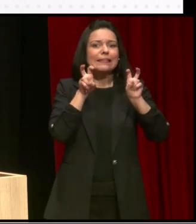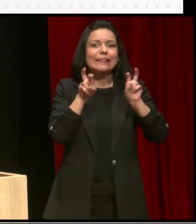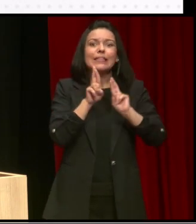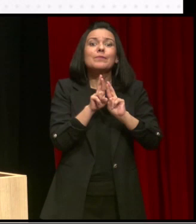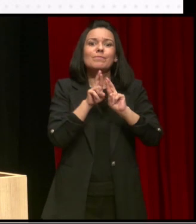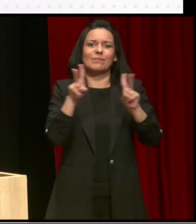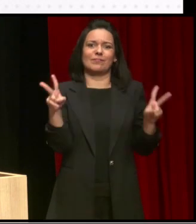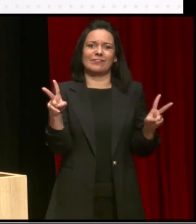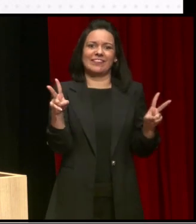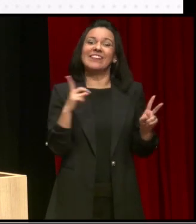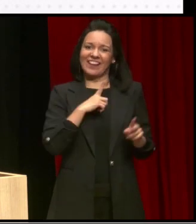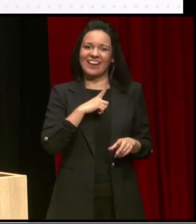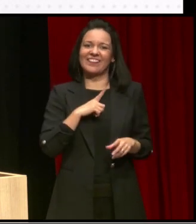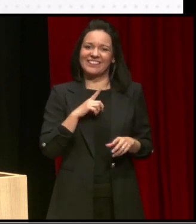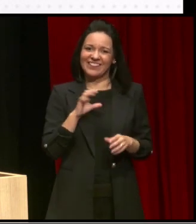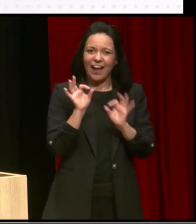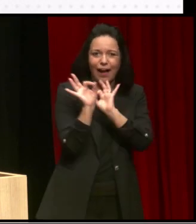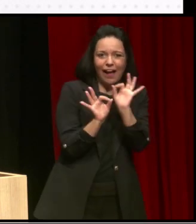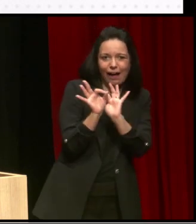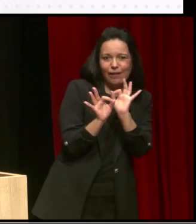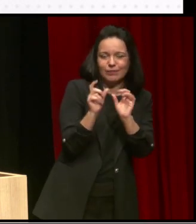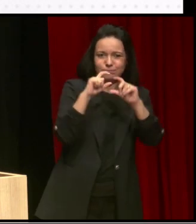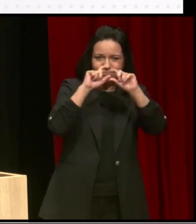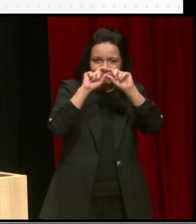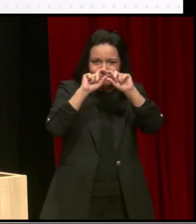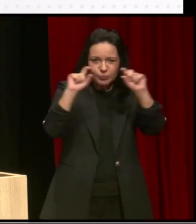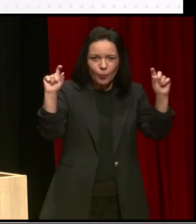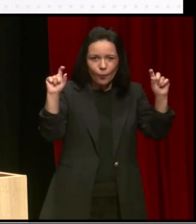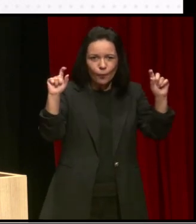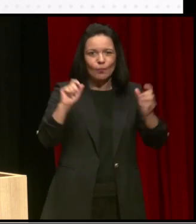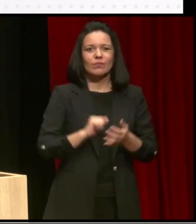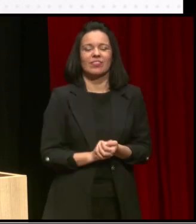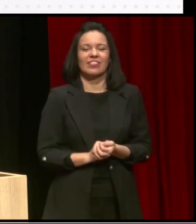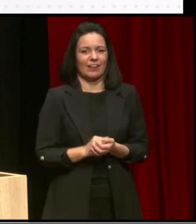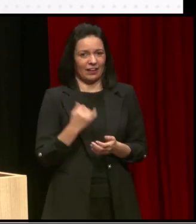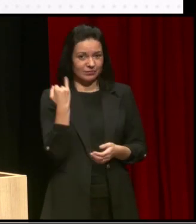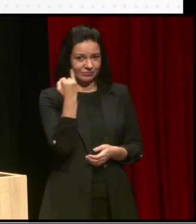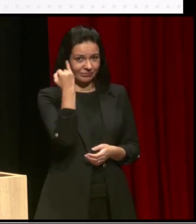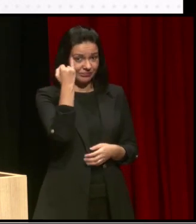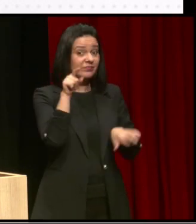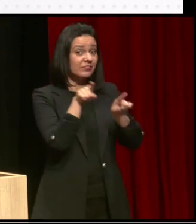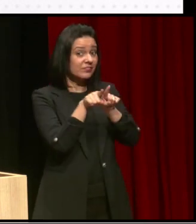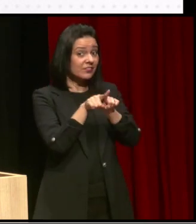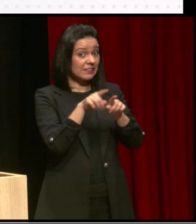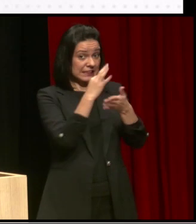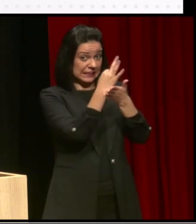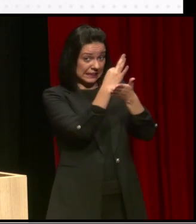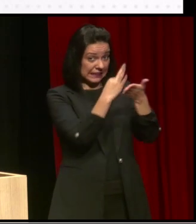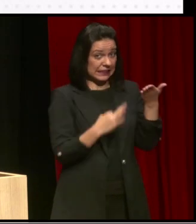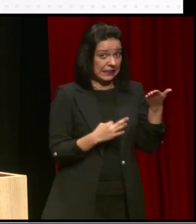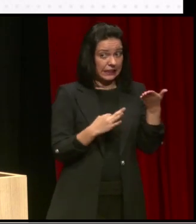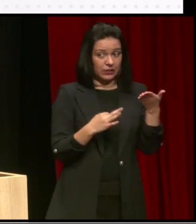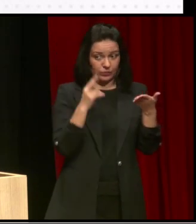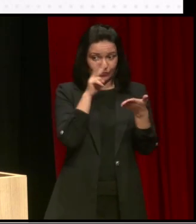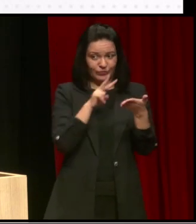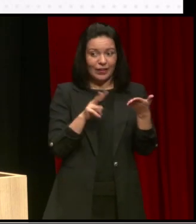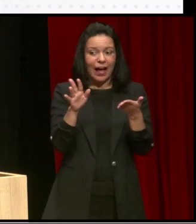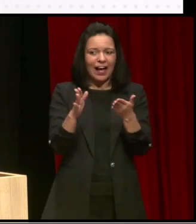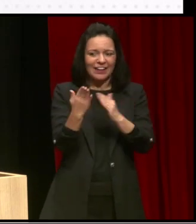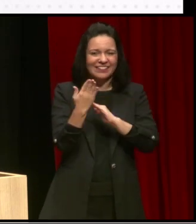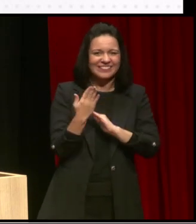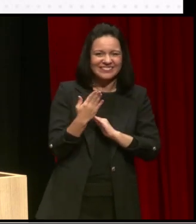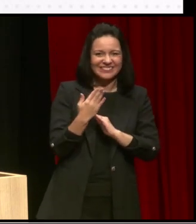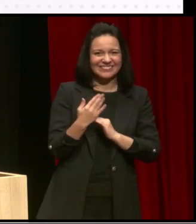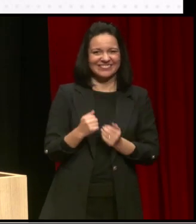Bíblia tem que ter esse título. Certo? Então é importante, mas se vocês olharem esse texto, pois não, talvez